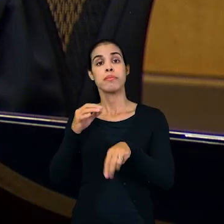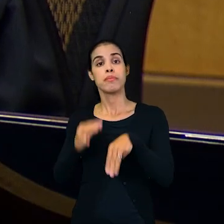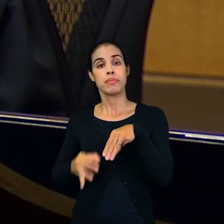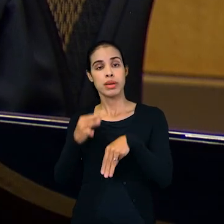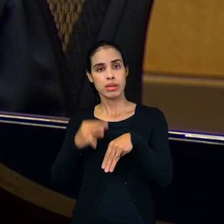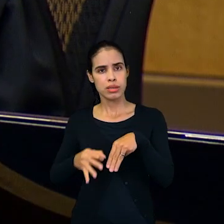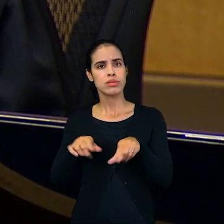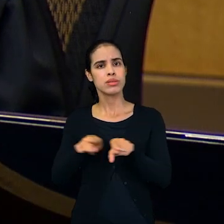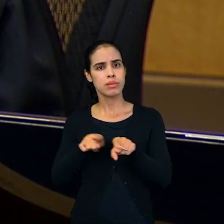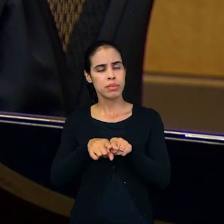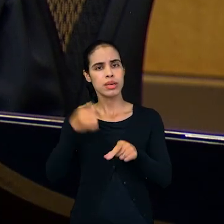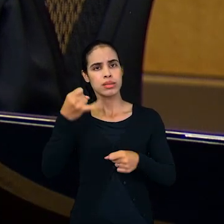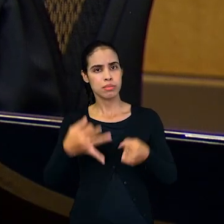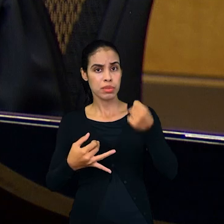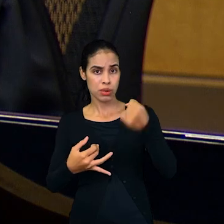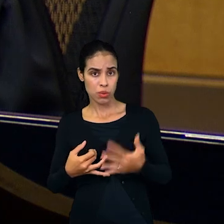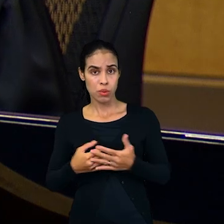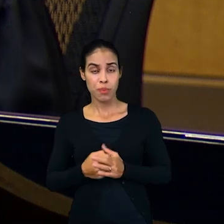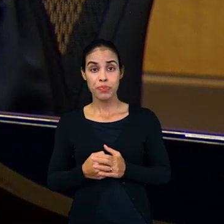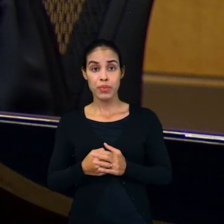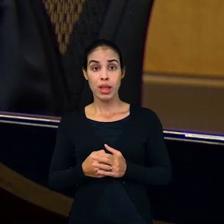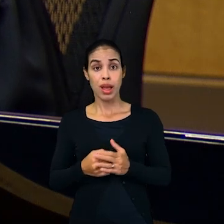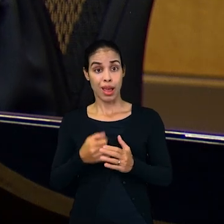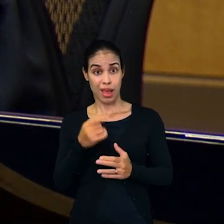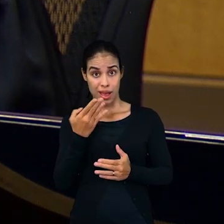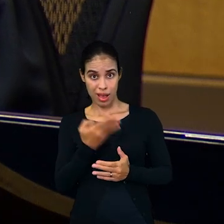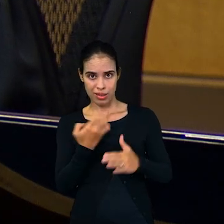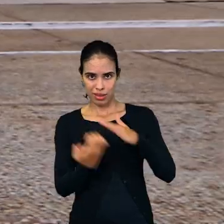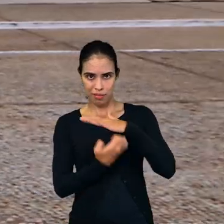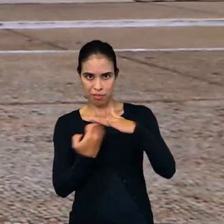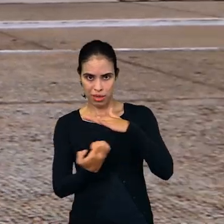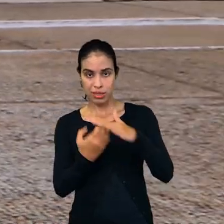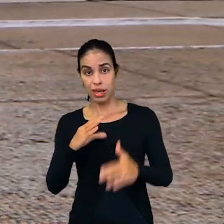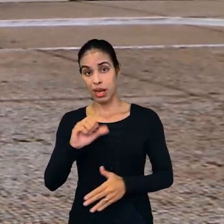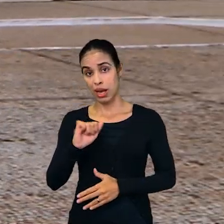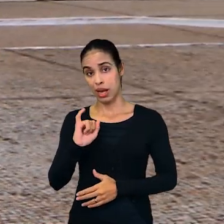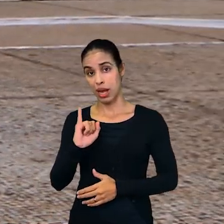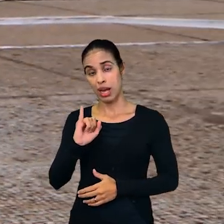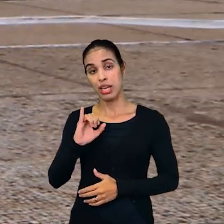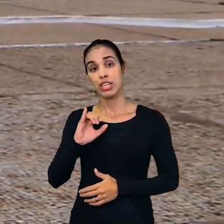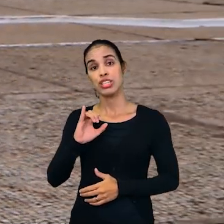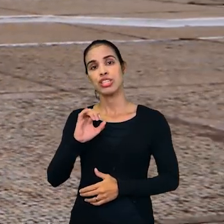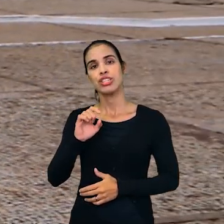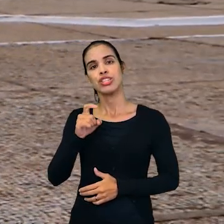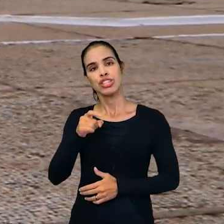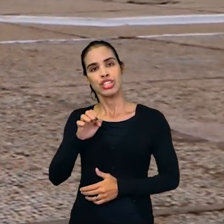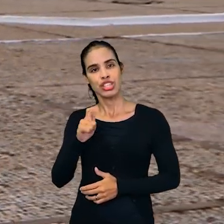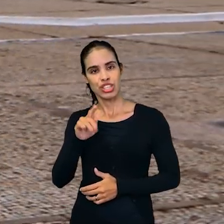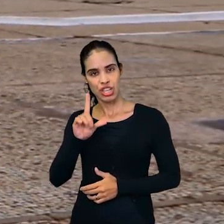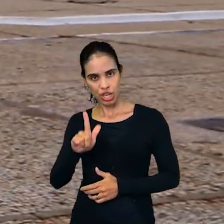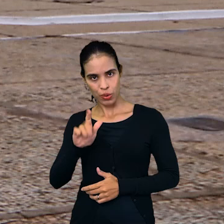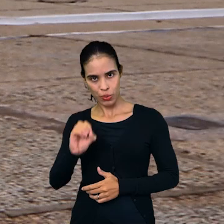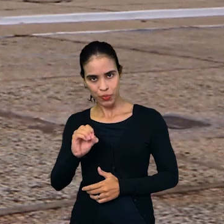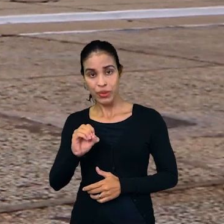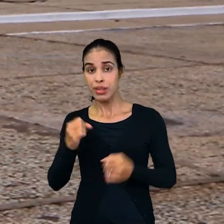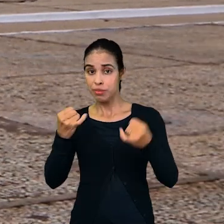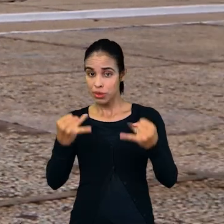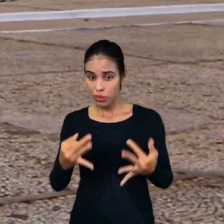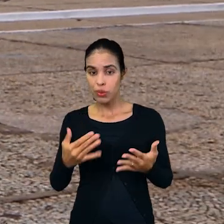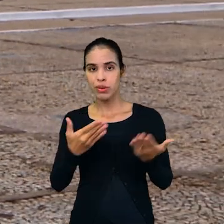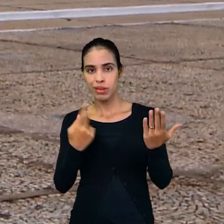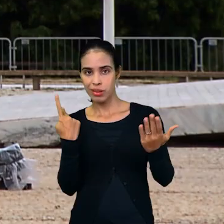ministro explicou ainda que, em casos envolvendo a Caixego, o Supremo Tribunal Federal tem anulado decisões